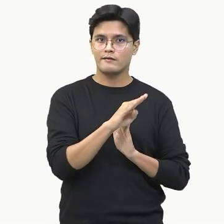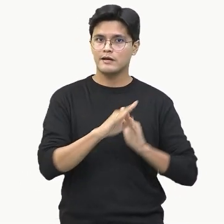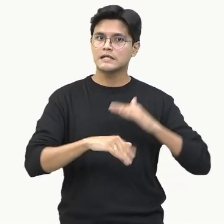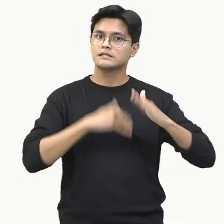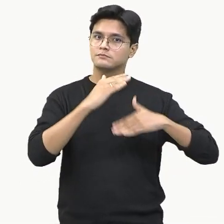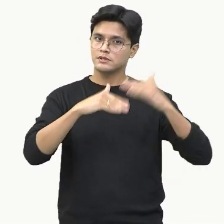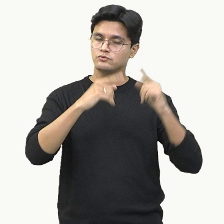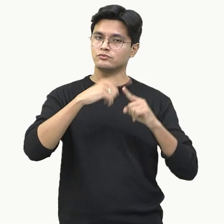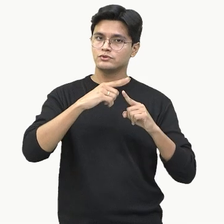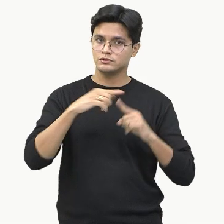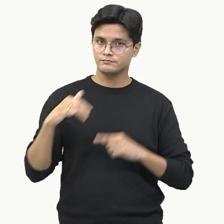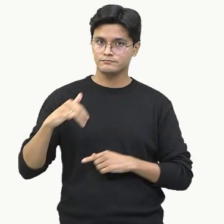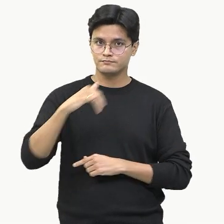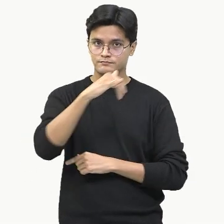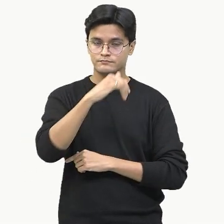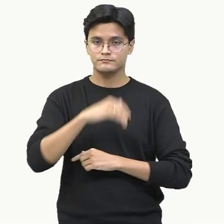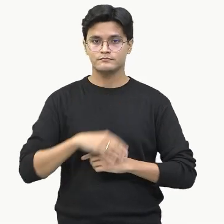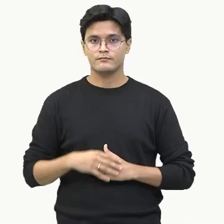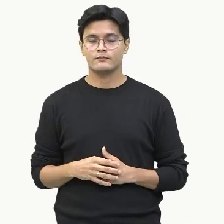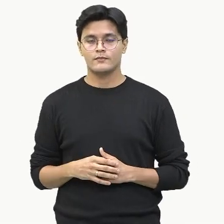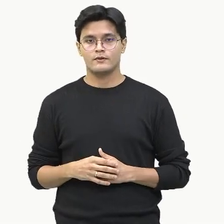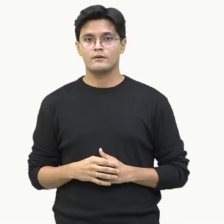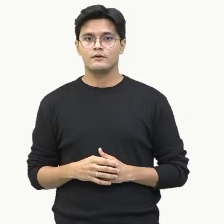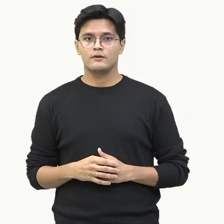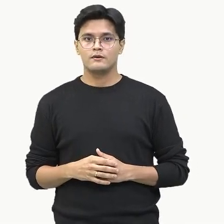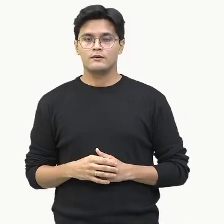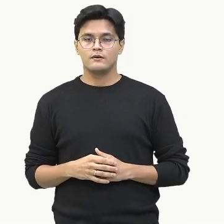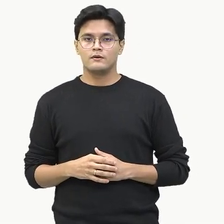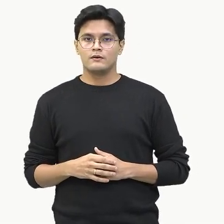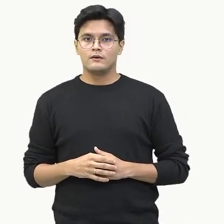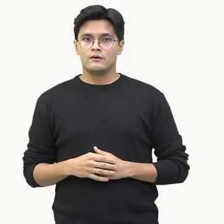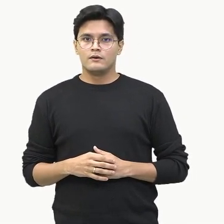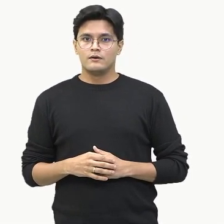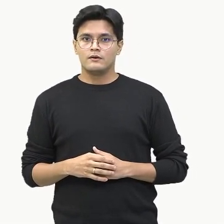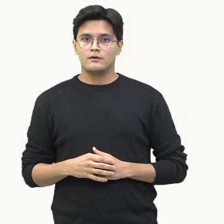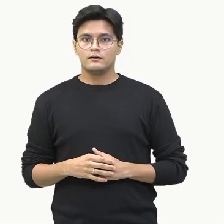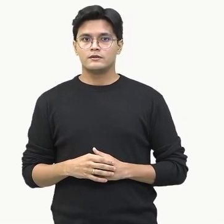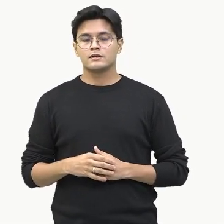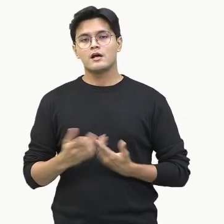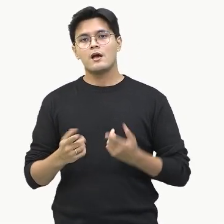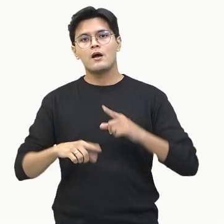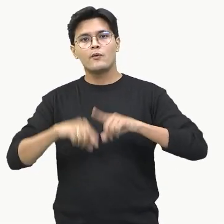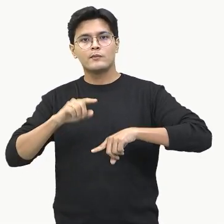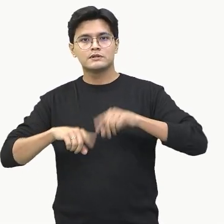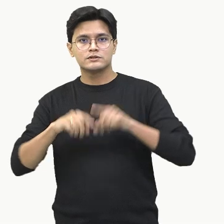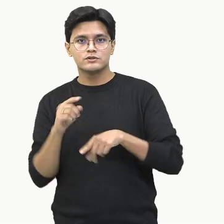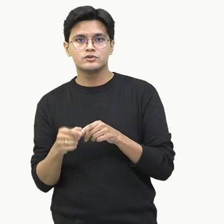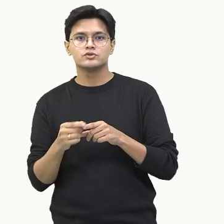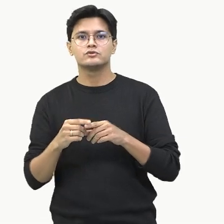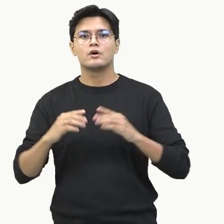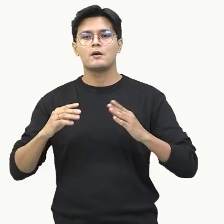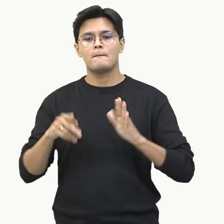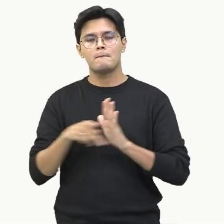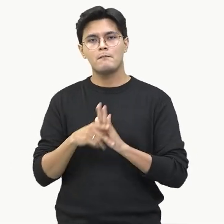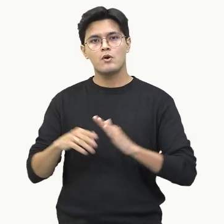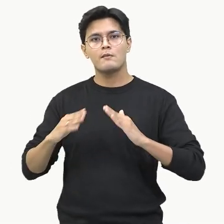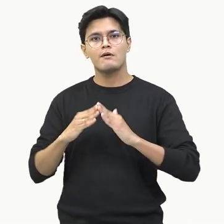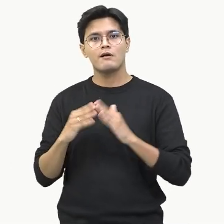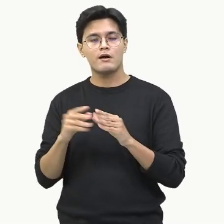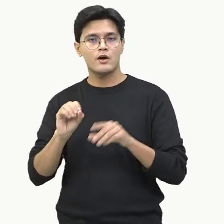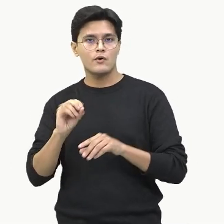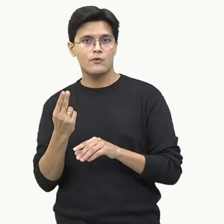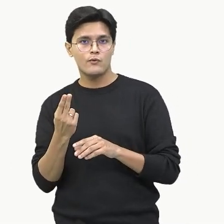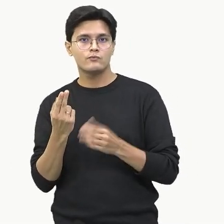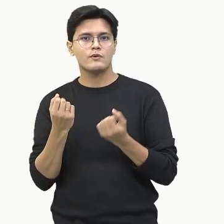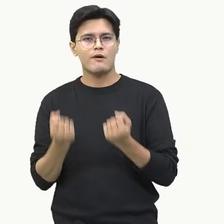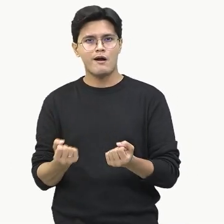modal tá bom as maiores rotas do transporte doméstico de cargas via aérea no Brasil nós temos aí